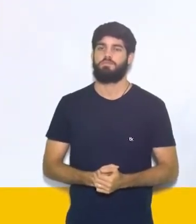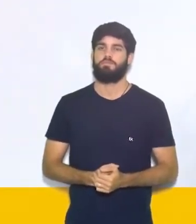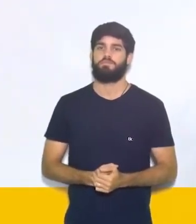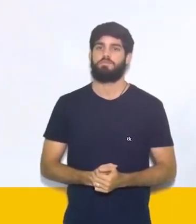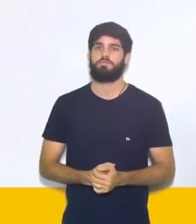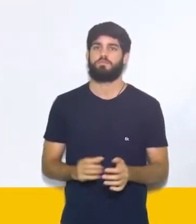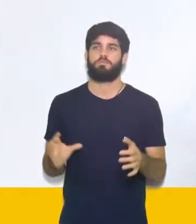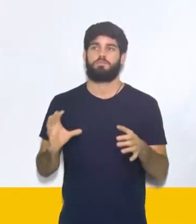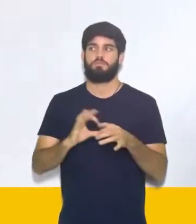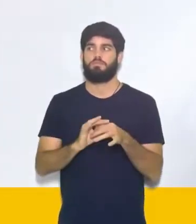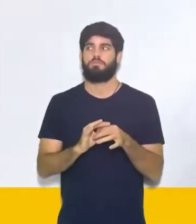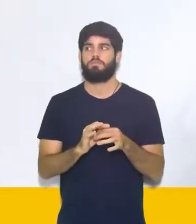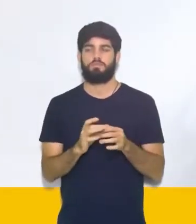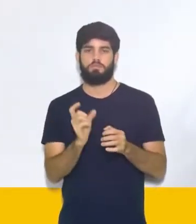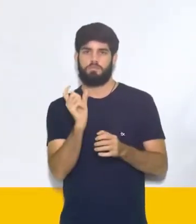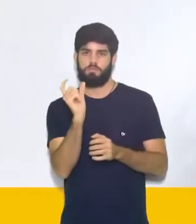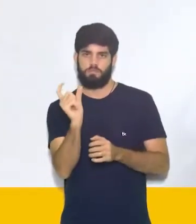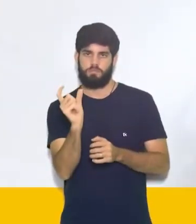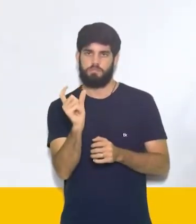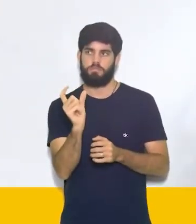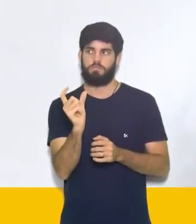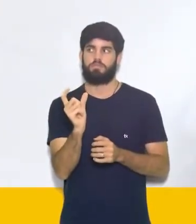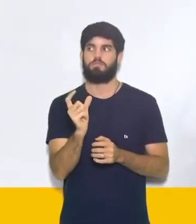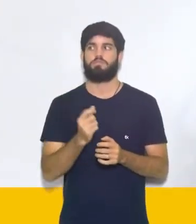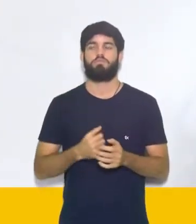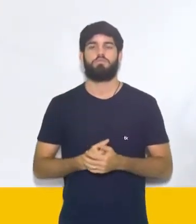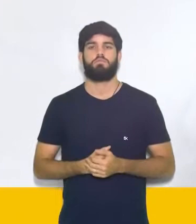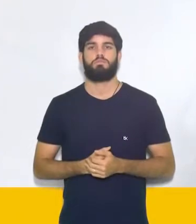Não. Os conectores são palavras